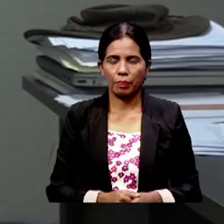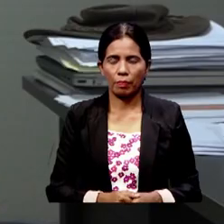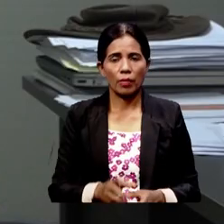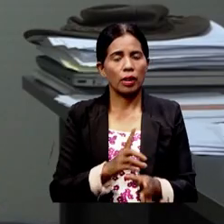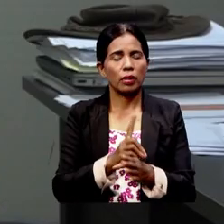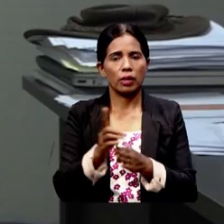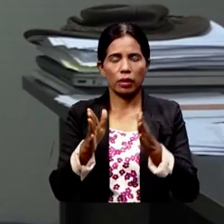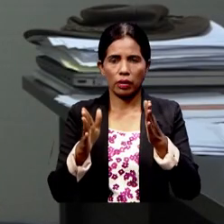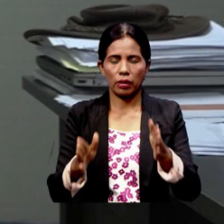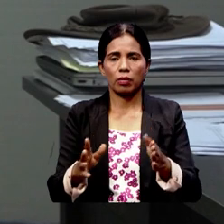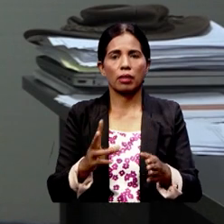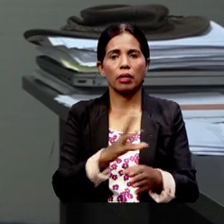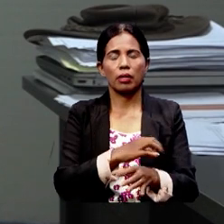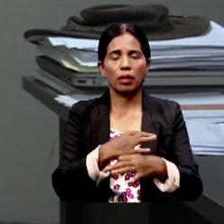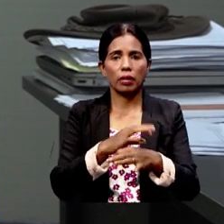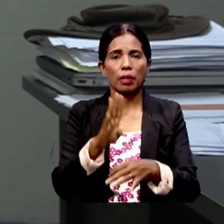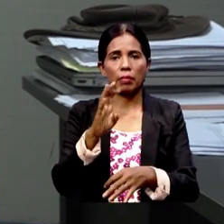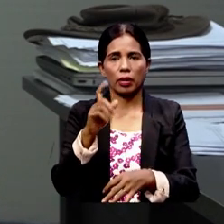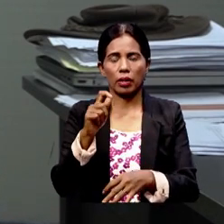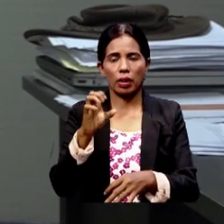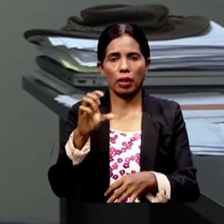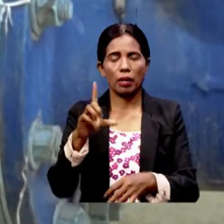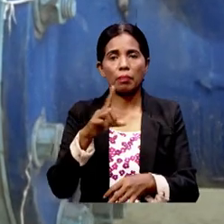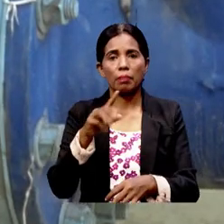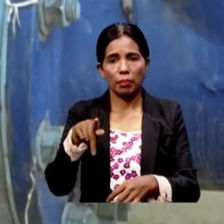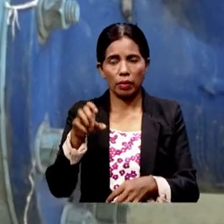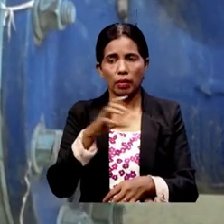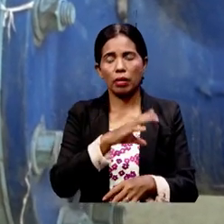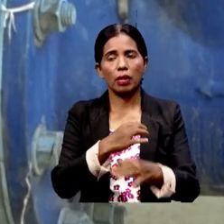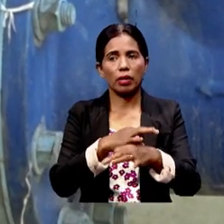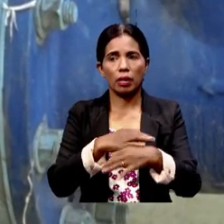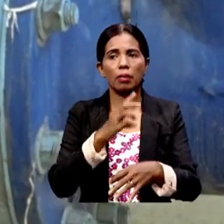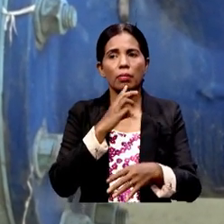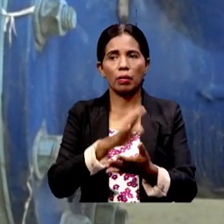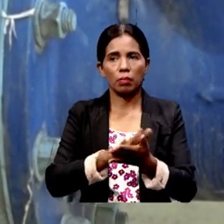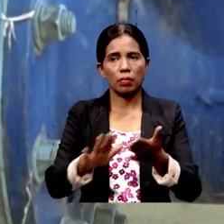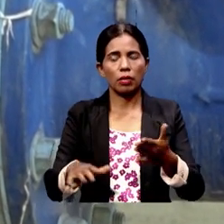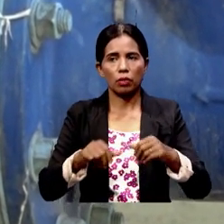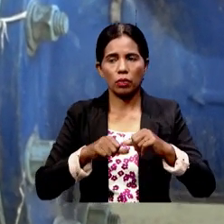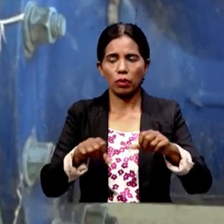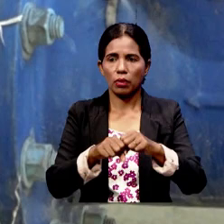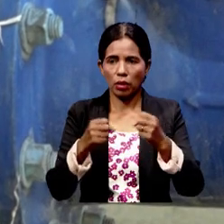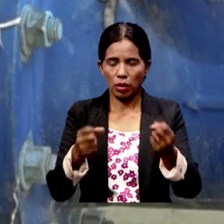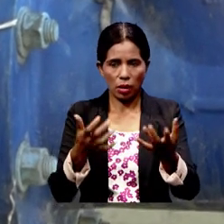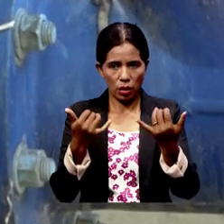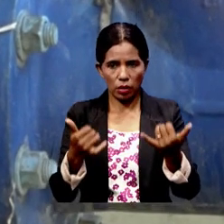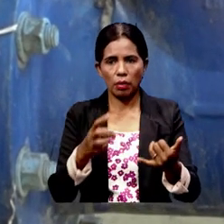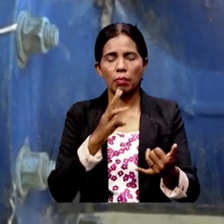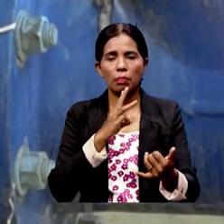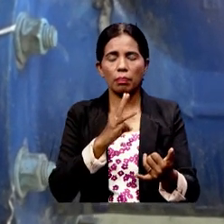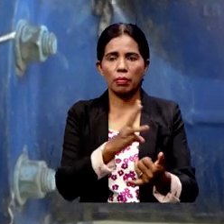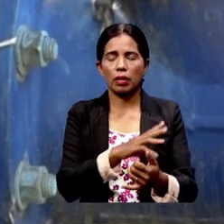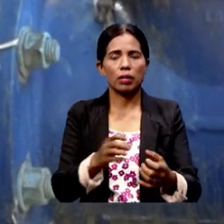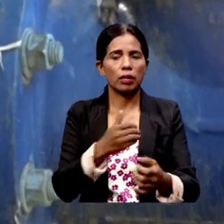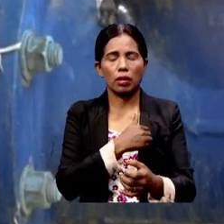Diretor Operacional Manutenção BTLEP reconhece canalização BMOS Baloni Capital dele continua a no radar né BTL Cidade de